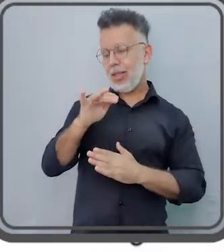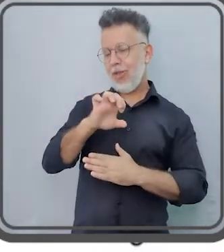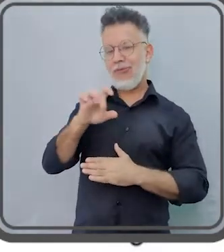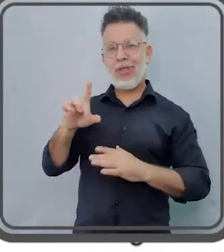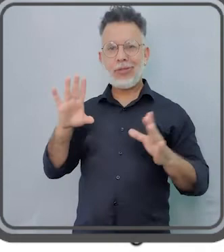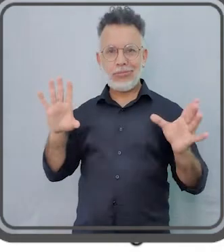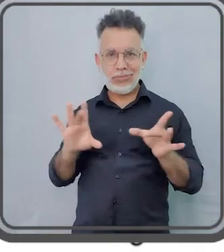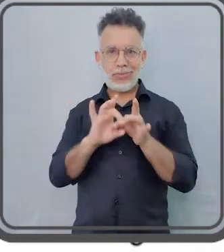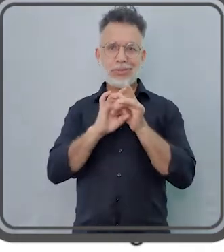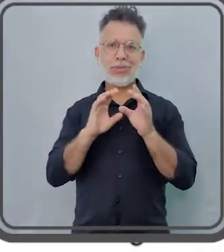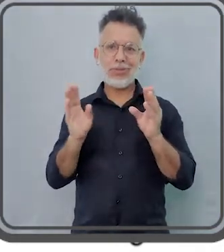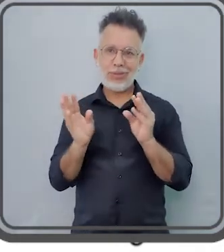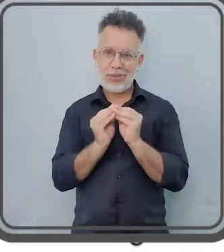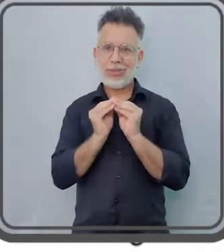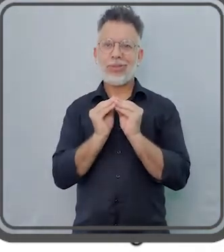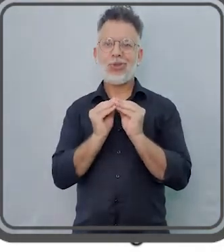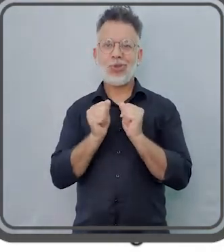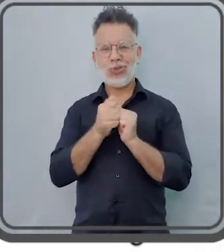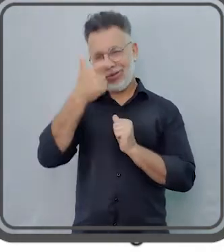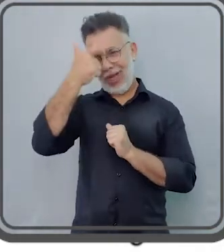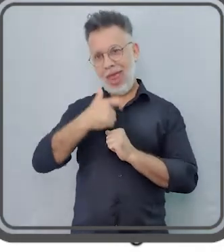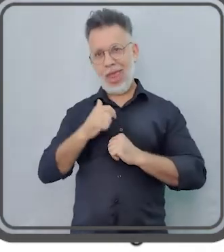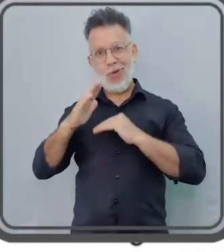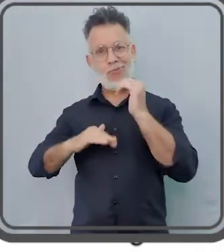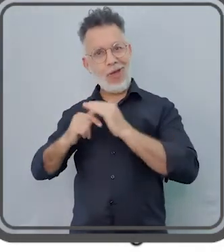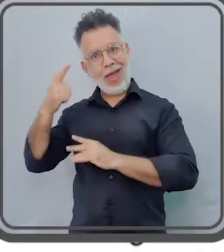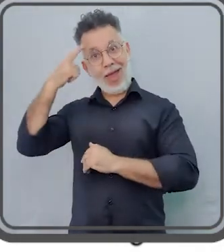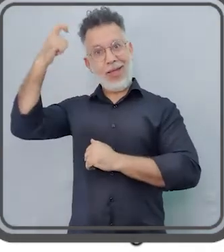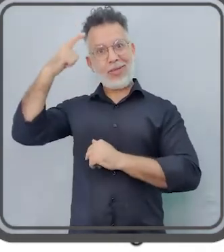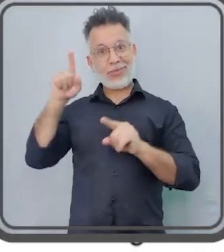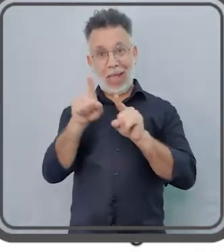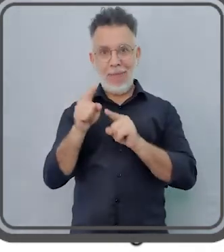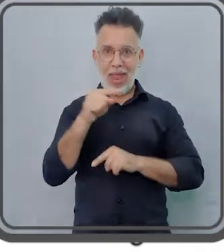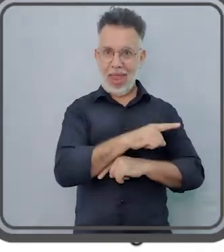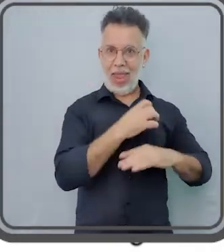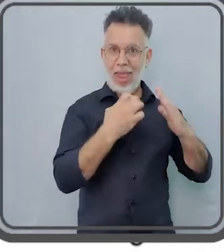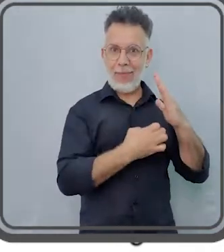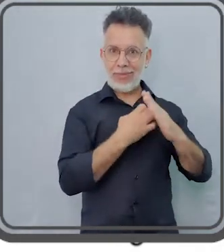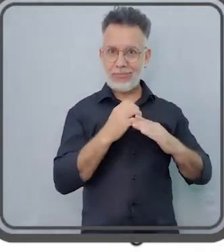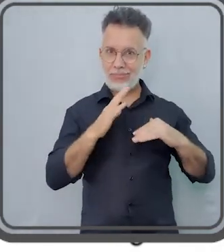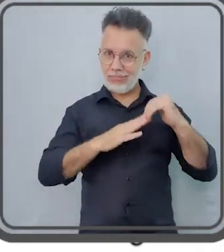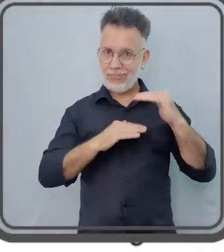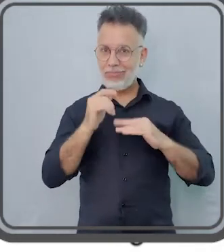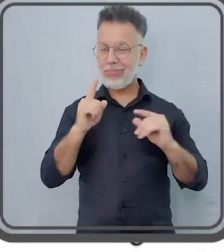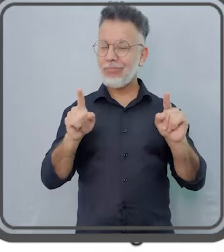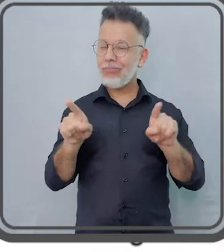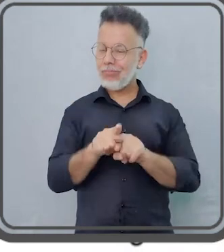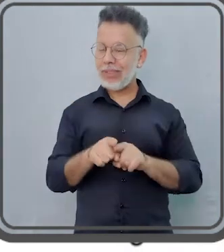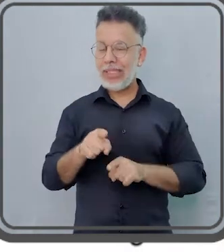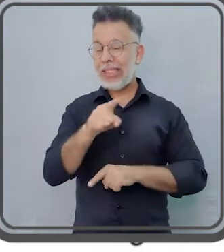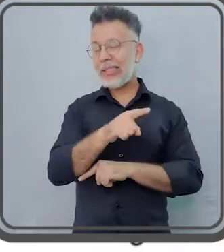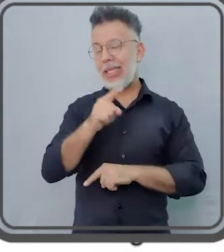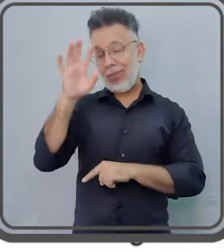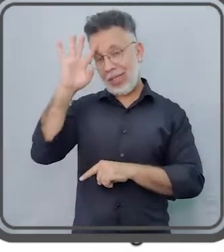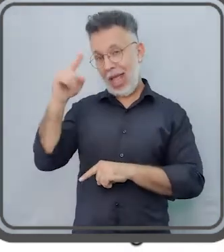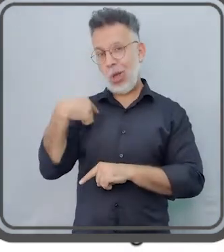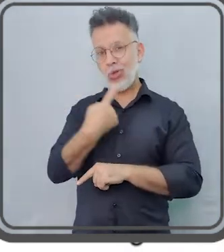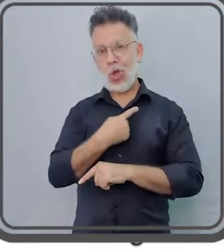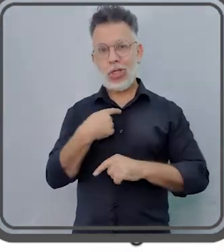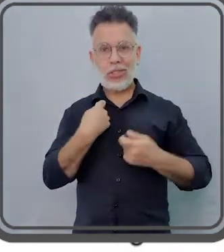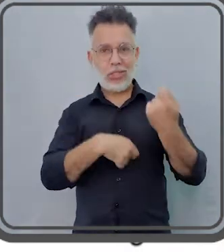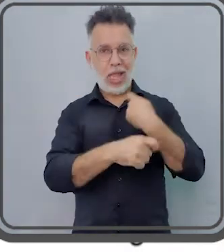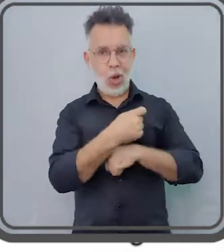misturam. Não, com certeza. Existe também uma grande reflexão quanto, né, aos nossos negócios, também empreendo, quanto